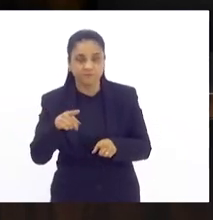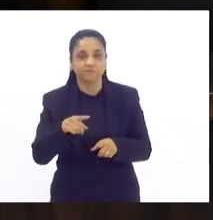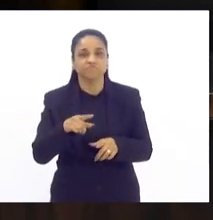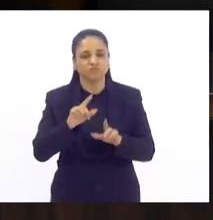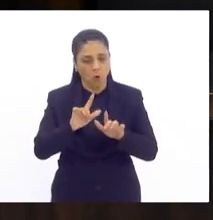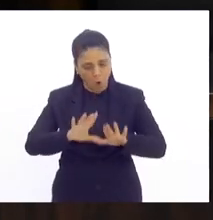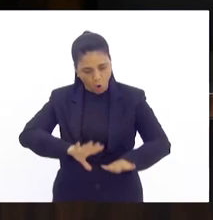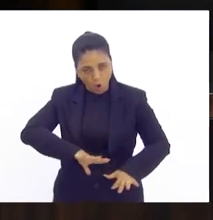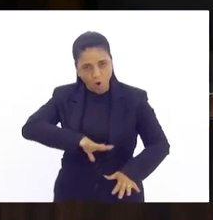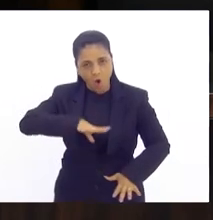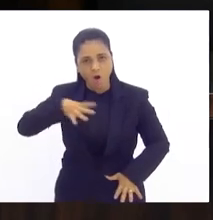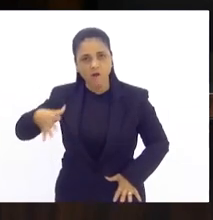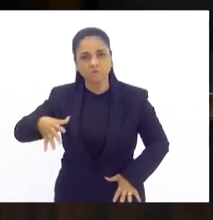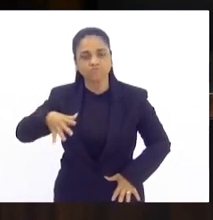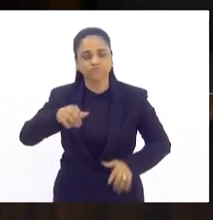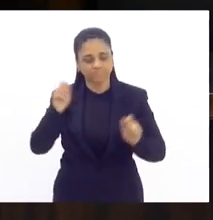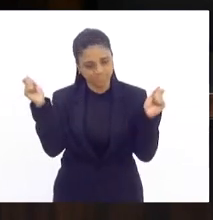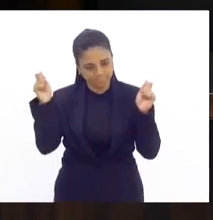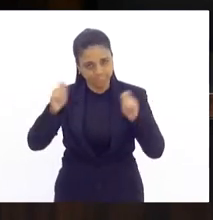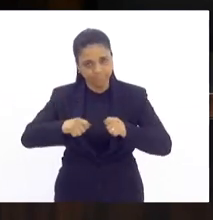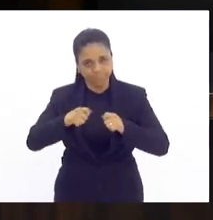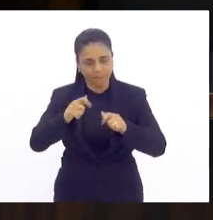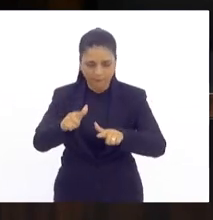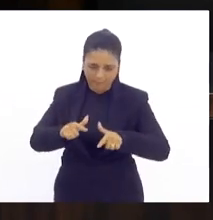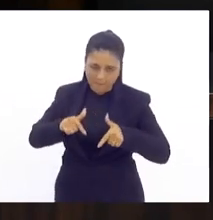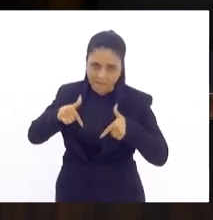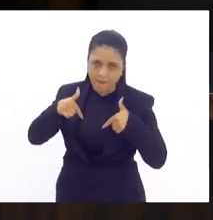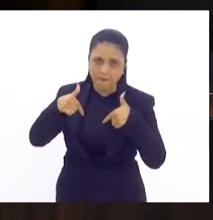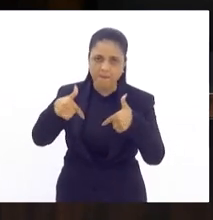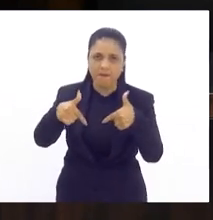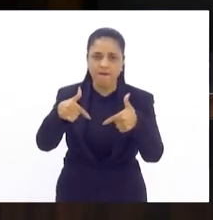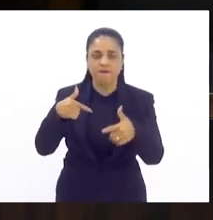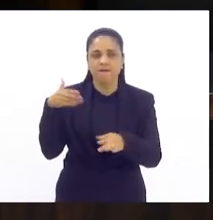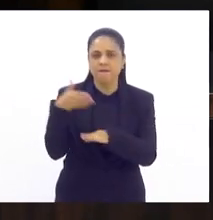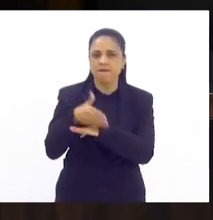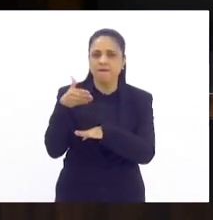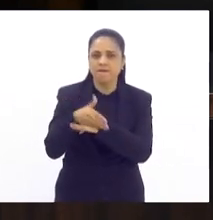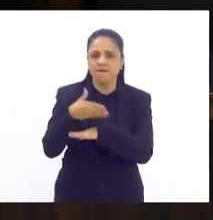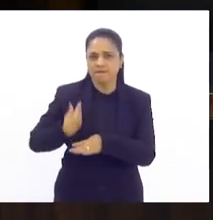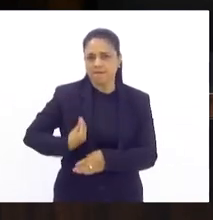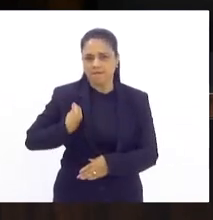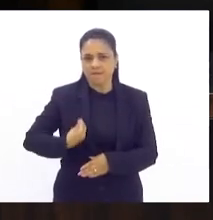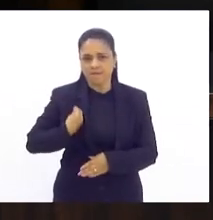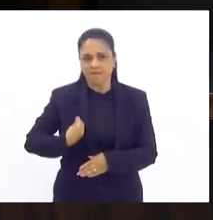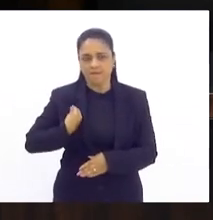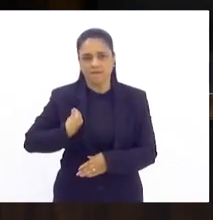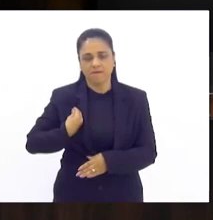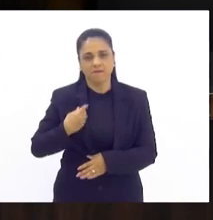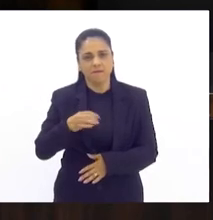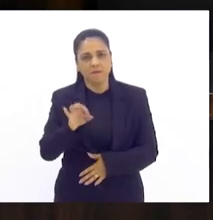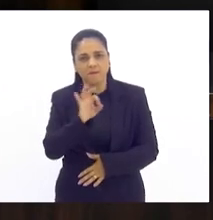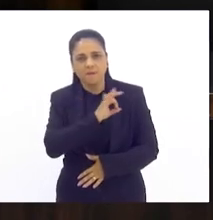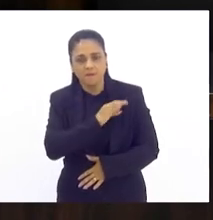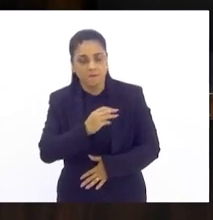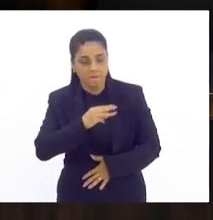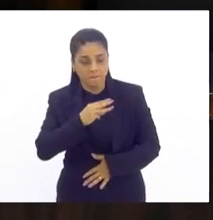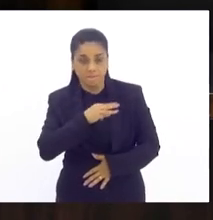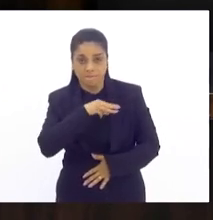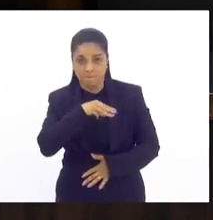coragem e competente atuação. Participação destes militares permitiu